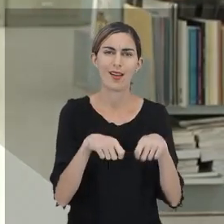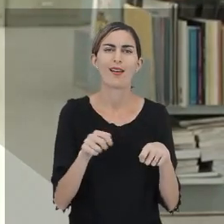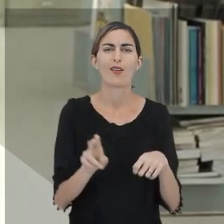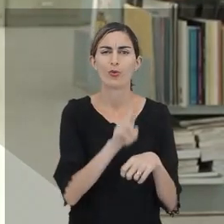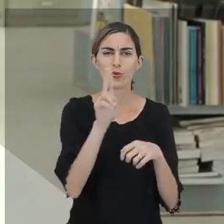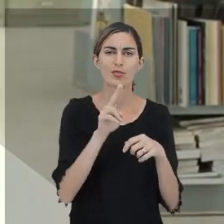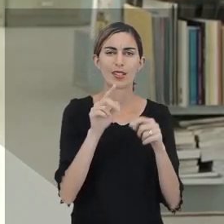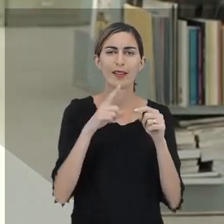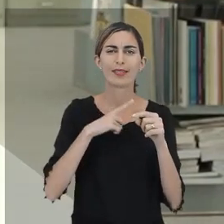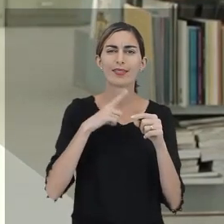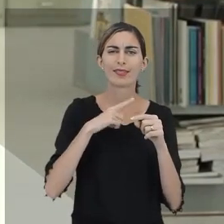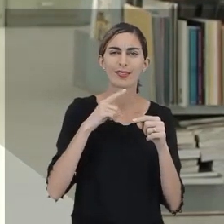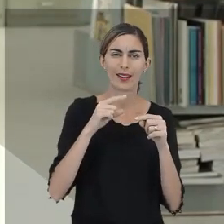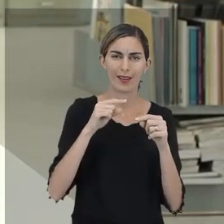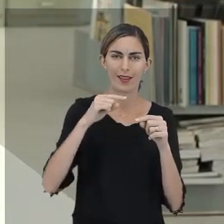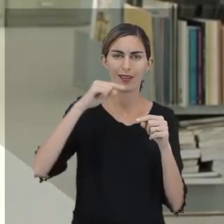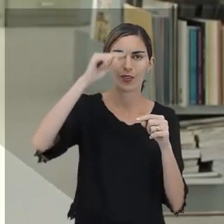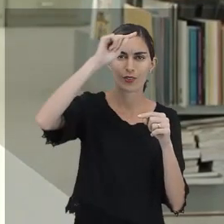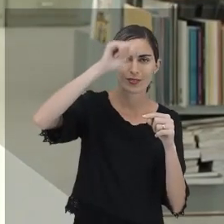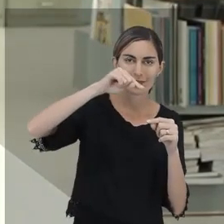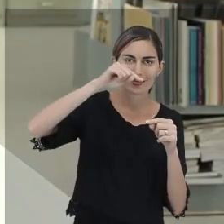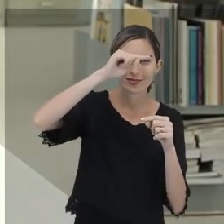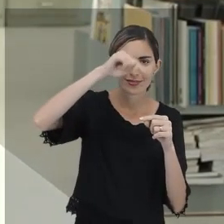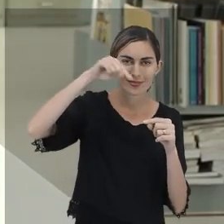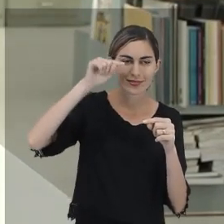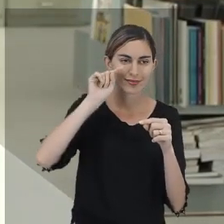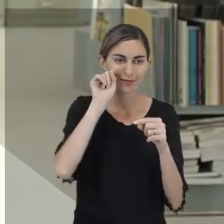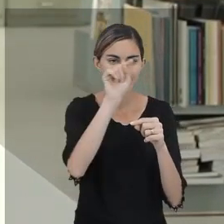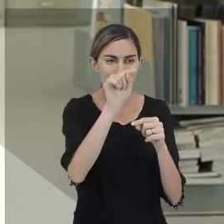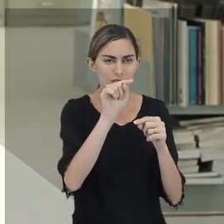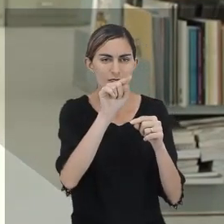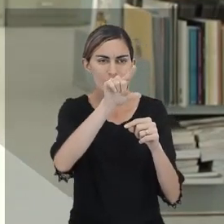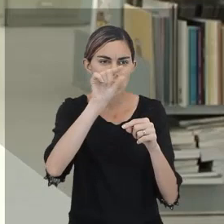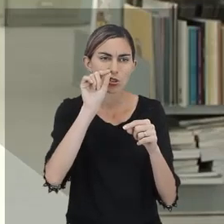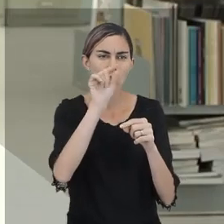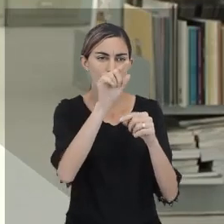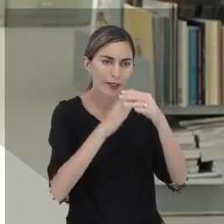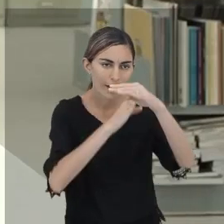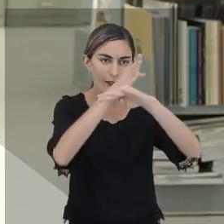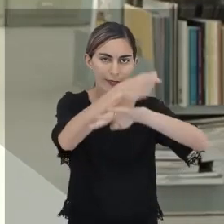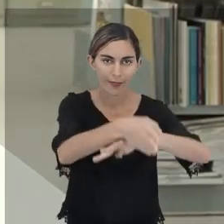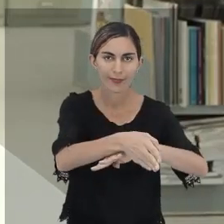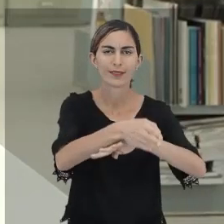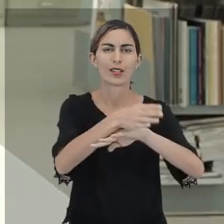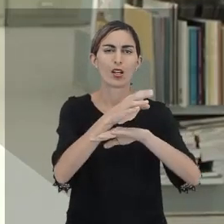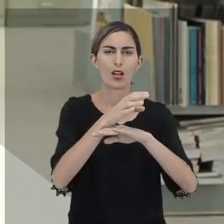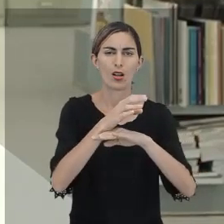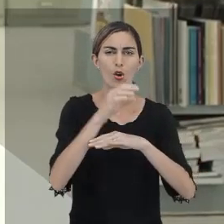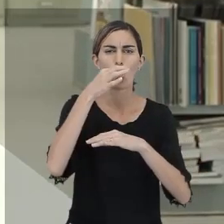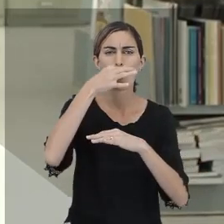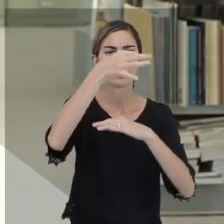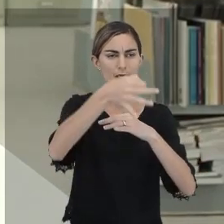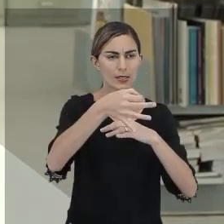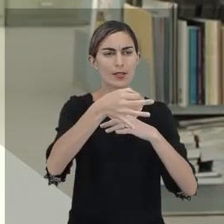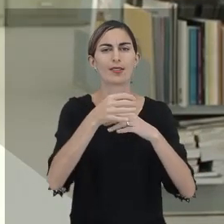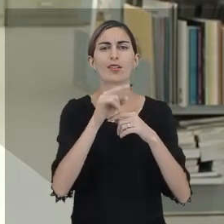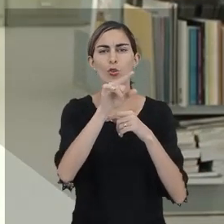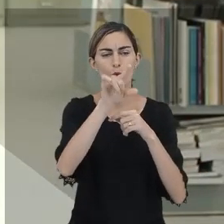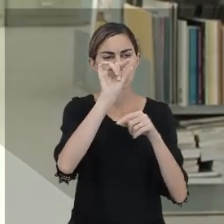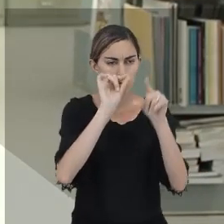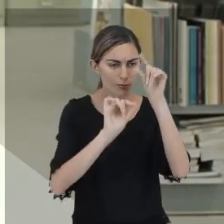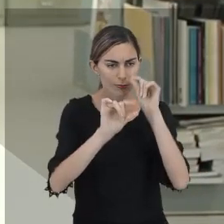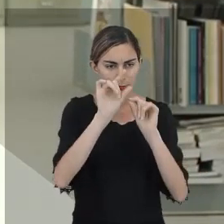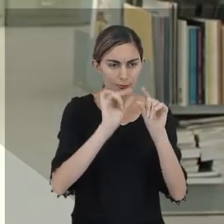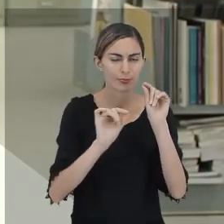companheiro que tem uma setinha que você clica aparecem outras opções você seleciona a sua opção a lei dentre as opções é pré